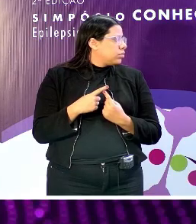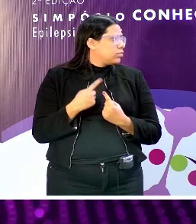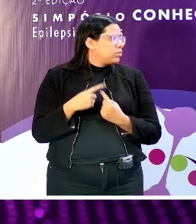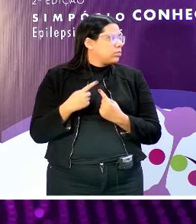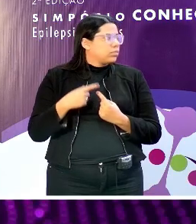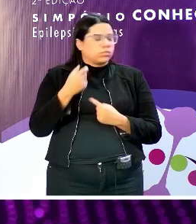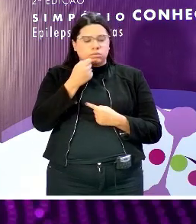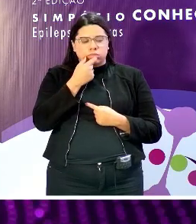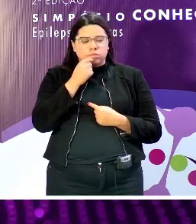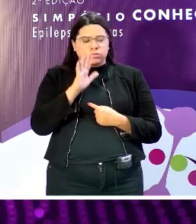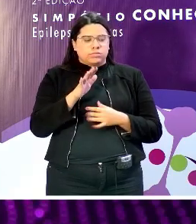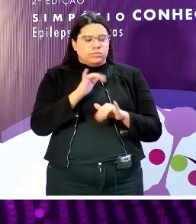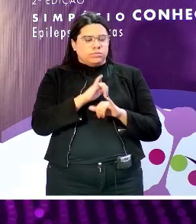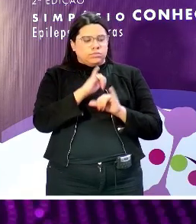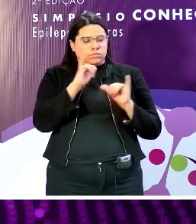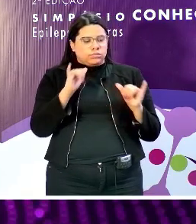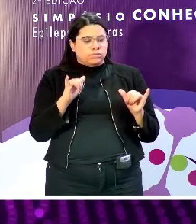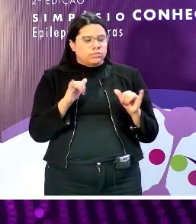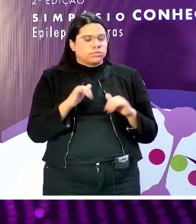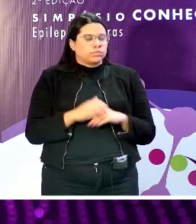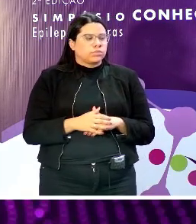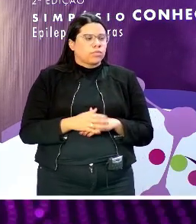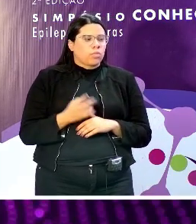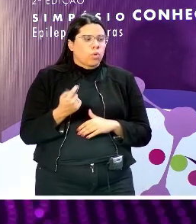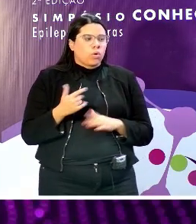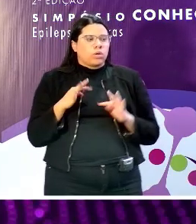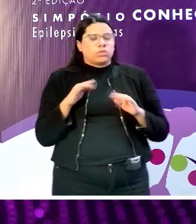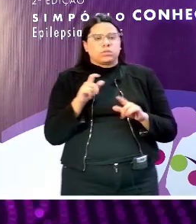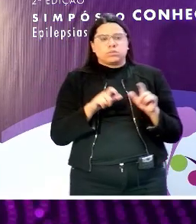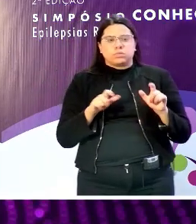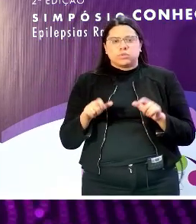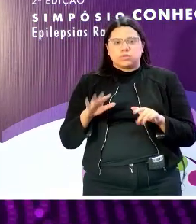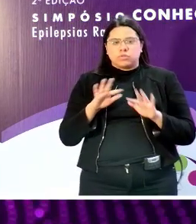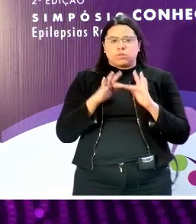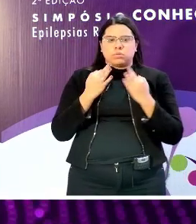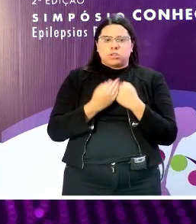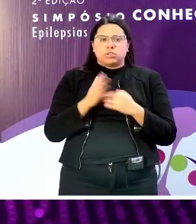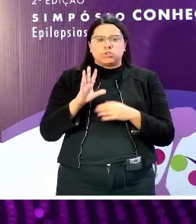medicação que eu comentei. Então, quase todas as famílias já tentaram quase